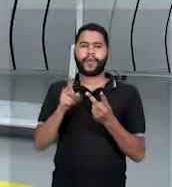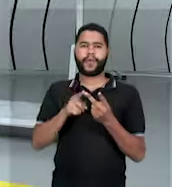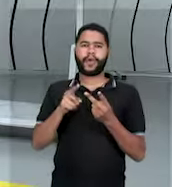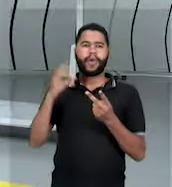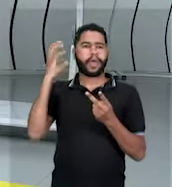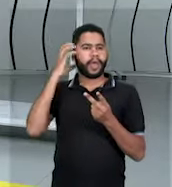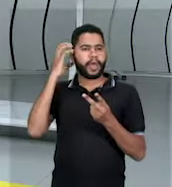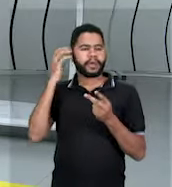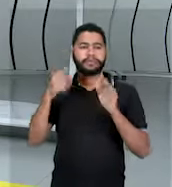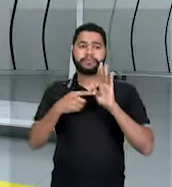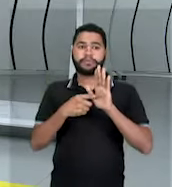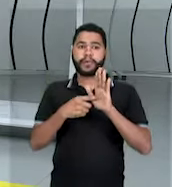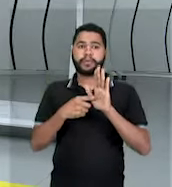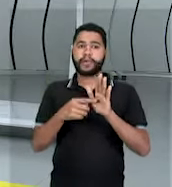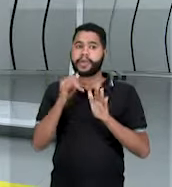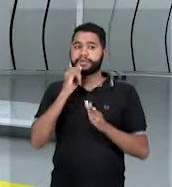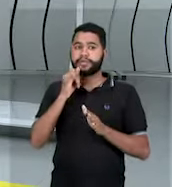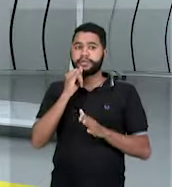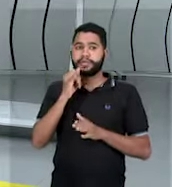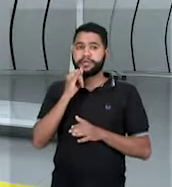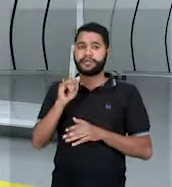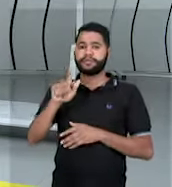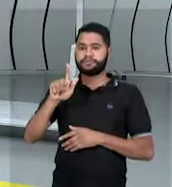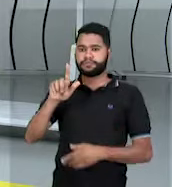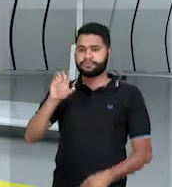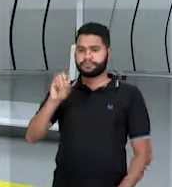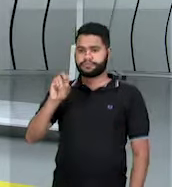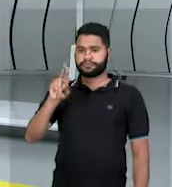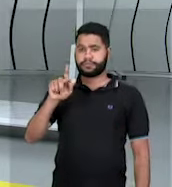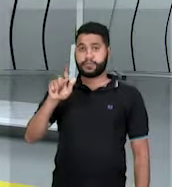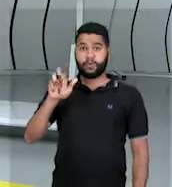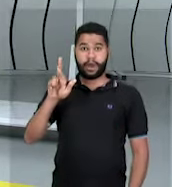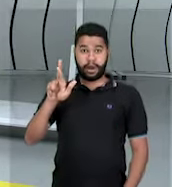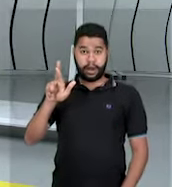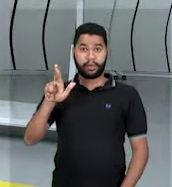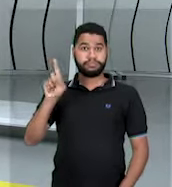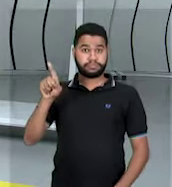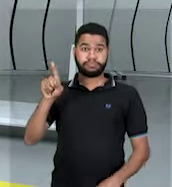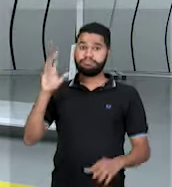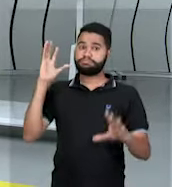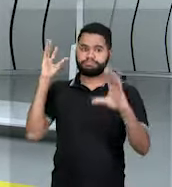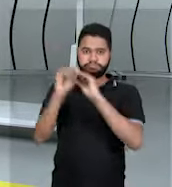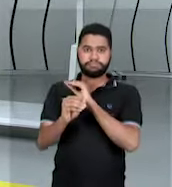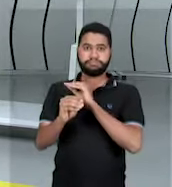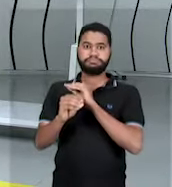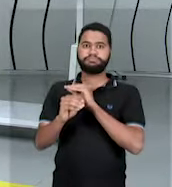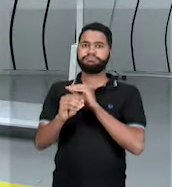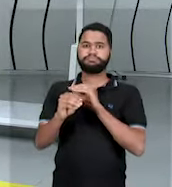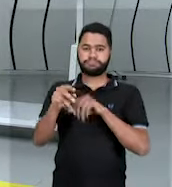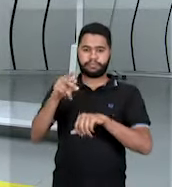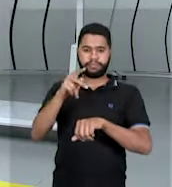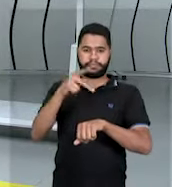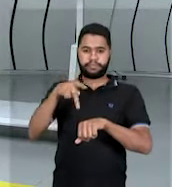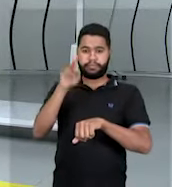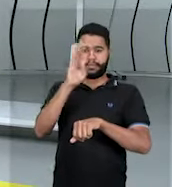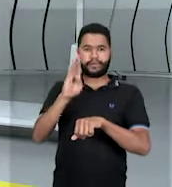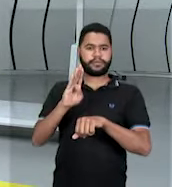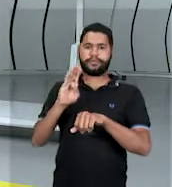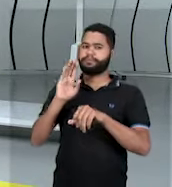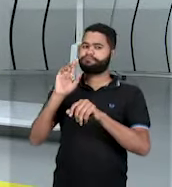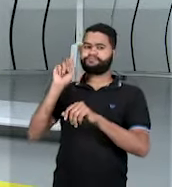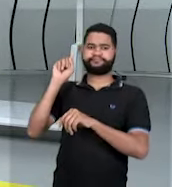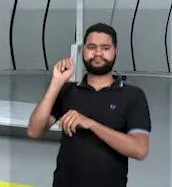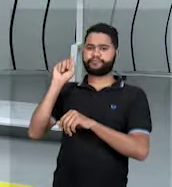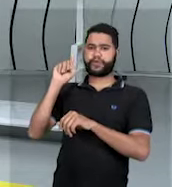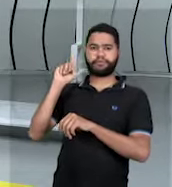Globo, em que fugiu Goulart, porque Goulart no dia 1º de abril ele deixa o Brasil, né, deixando a vacância da